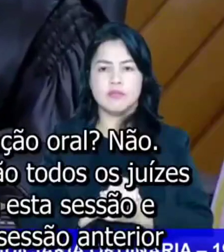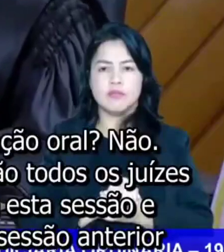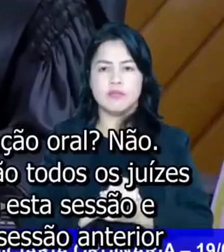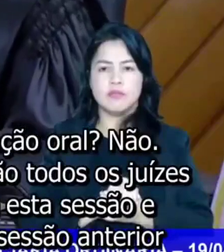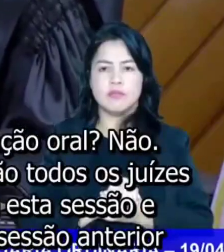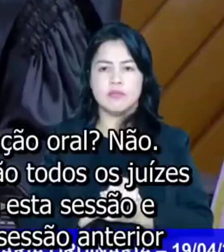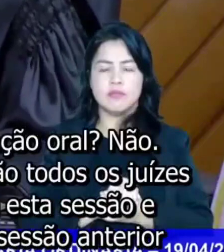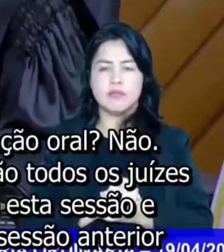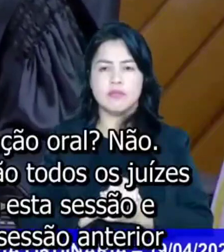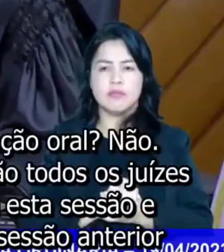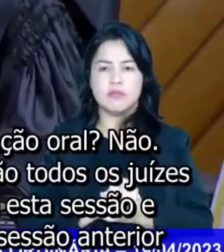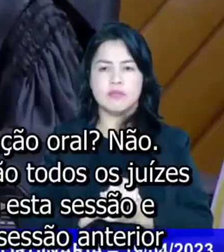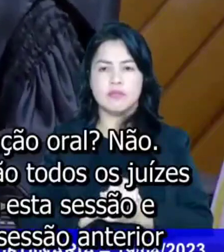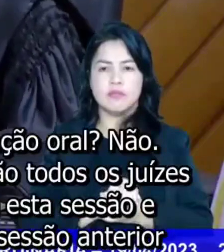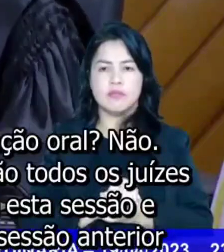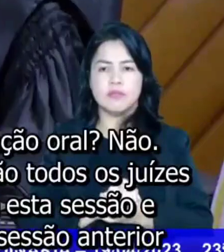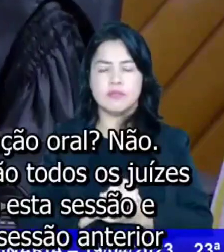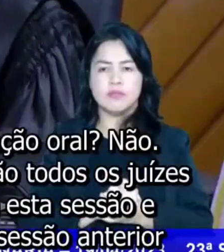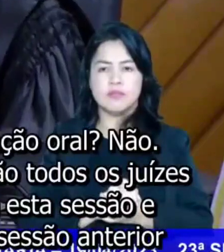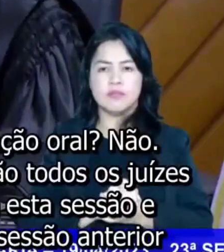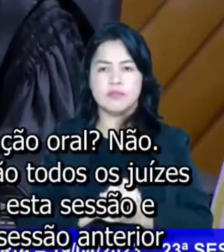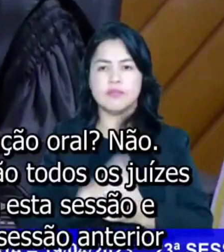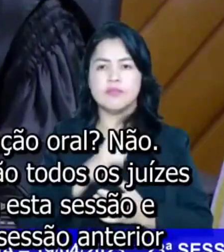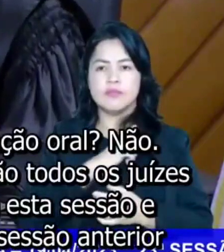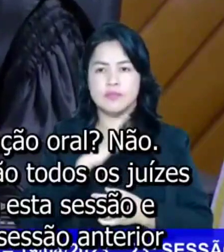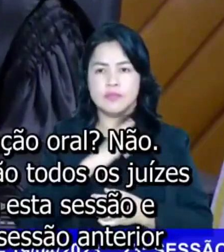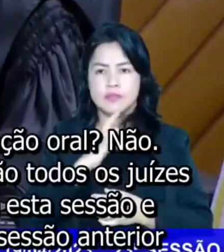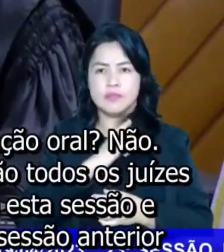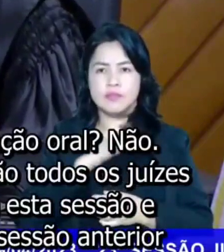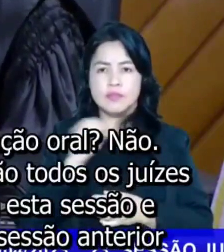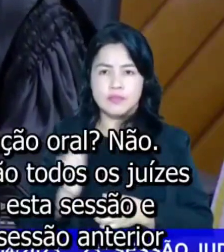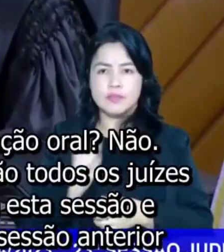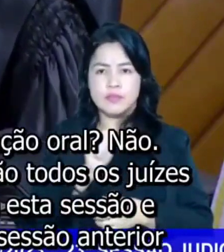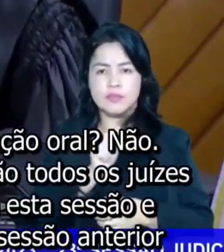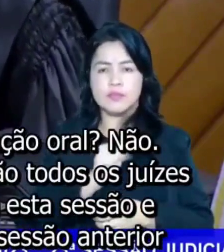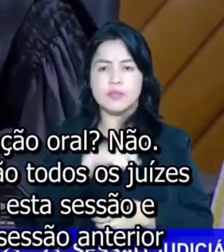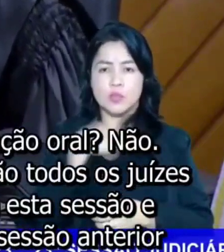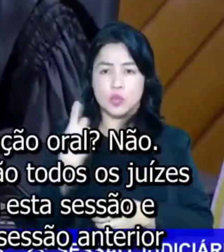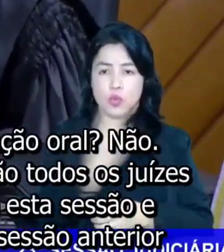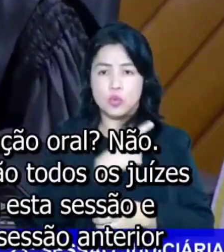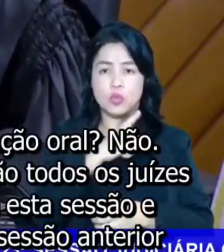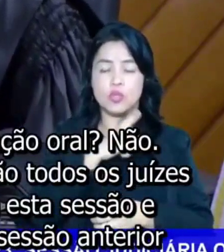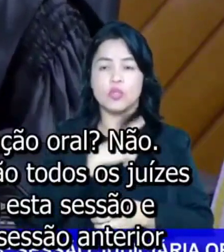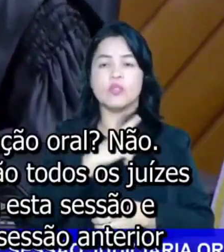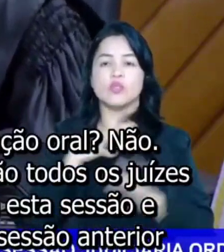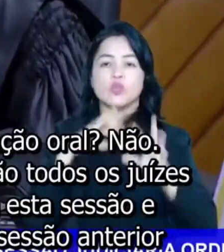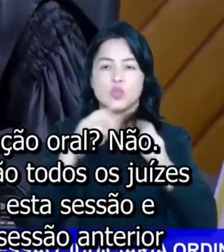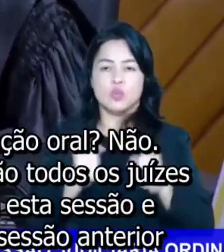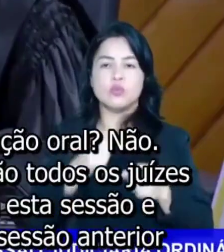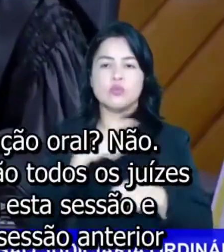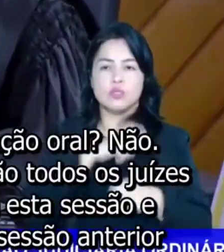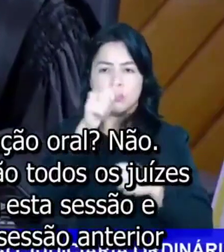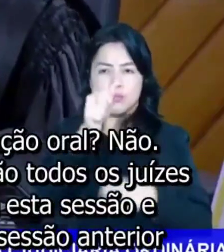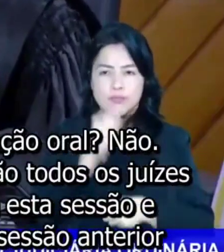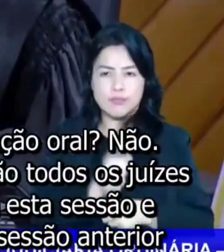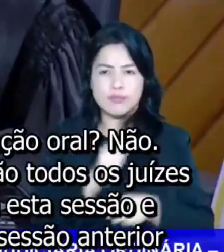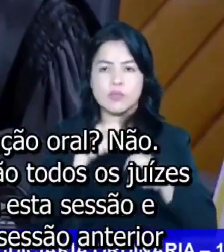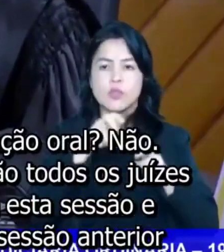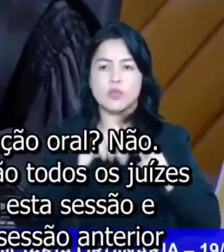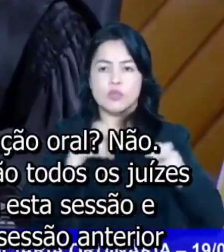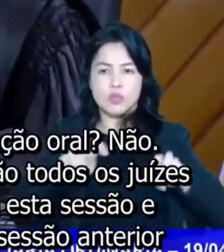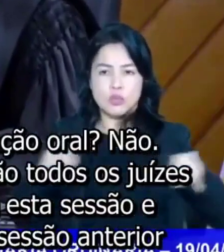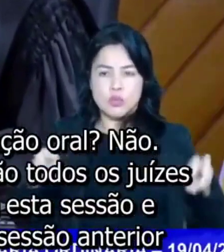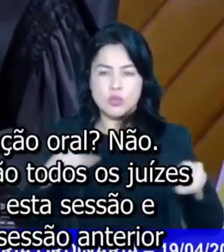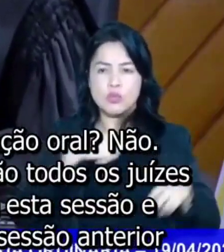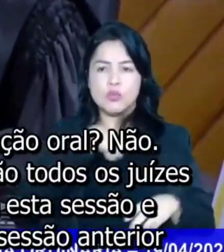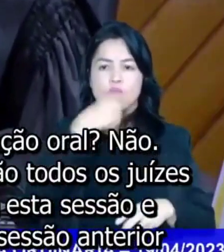sustentação oral? Não. Então, pronto. Vai ser por modalidade presencial. Estão todos os juízes membros e o Ministério Público Eleitoral presentes a esta